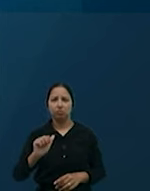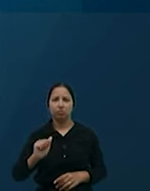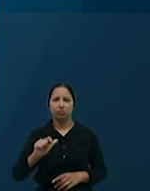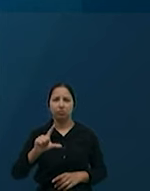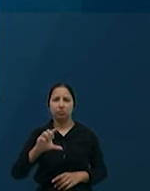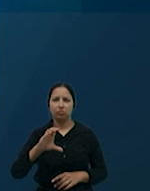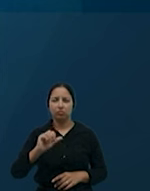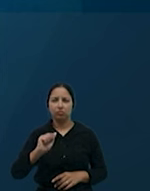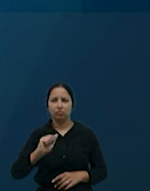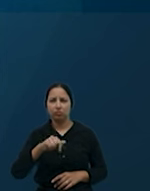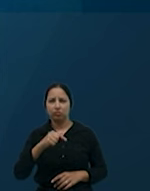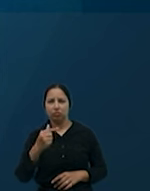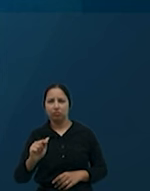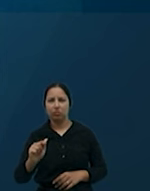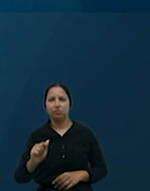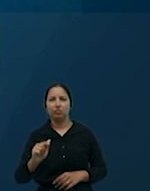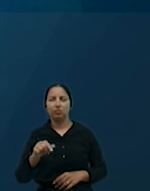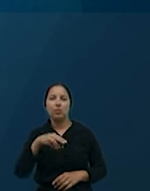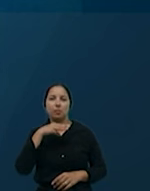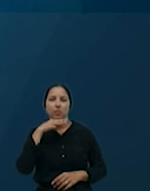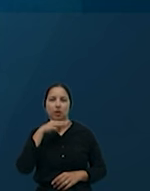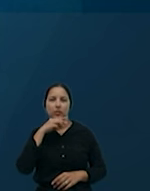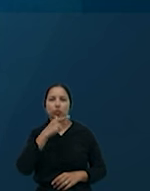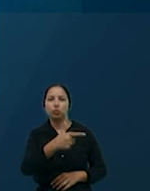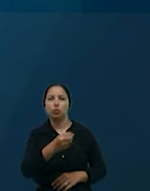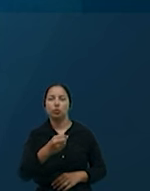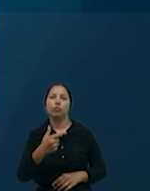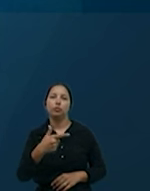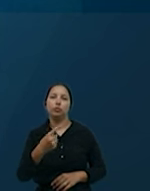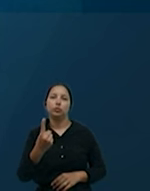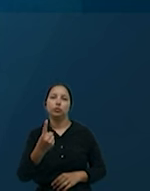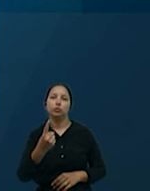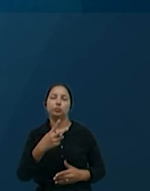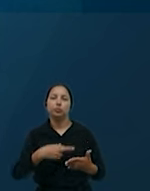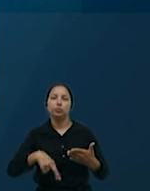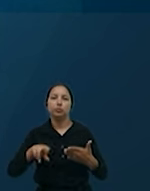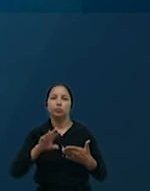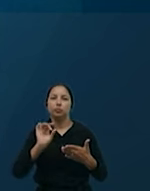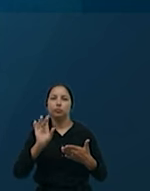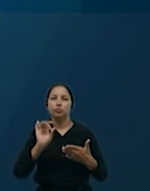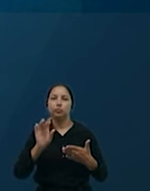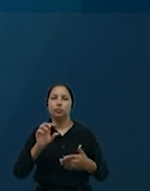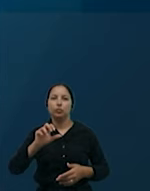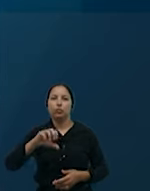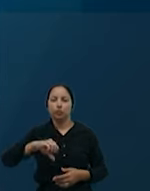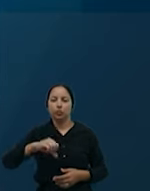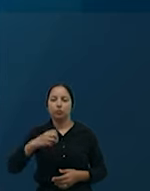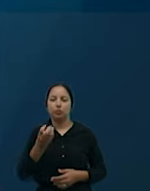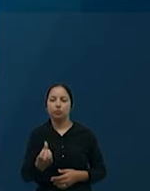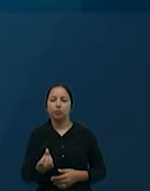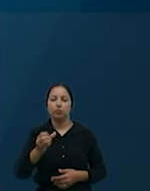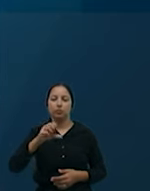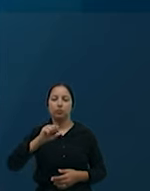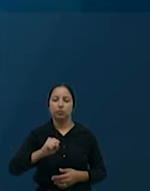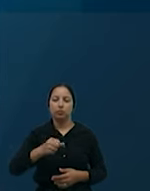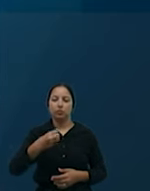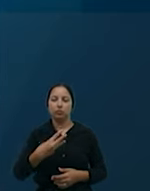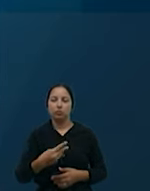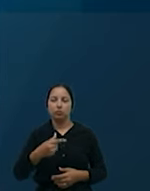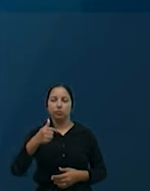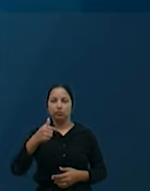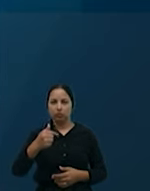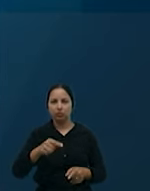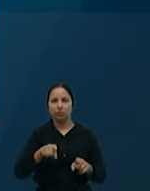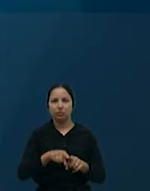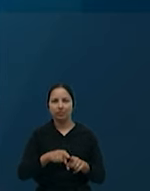de 2021, no mesmo sentido, recurso especial 1896837. E poderia citar ainda